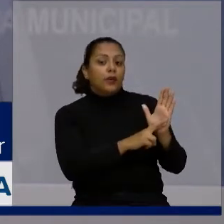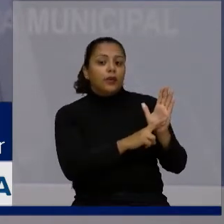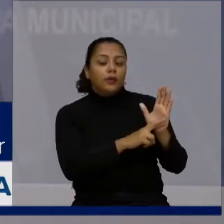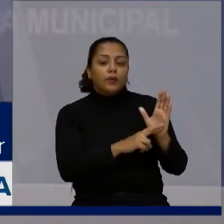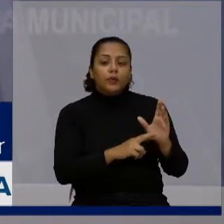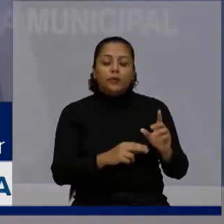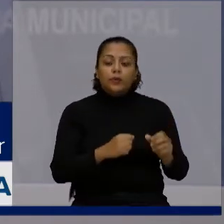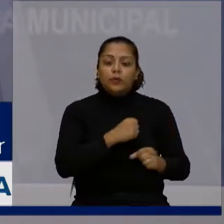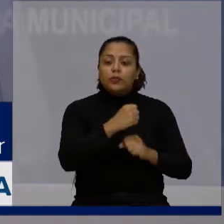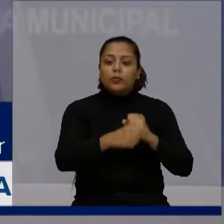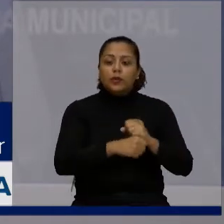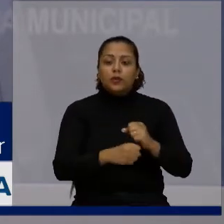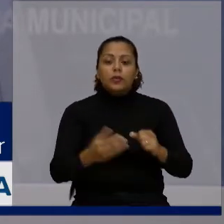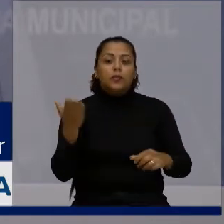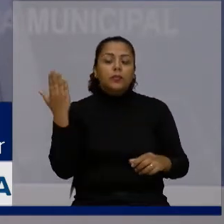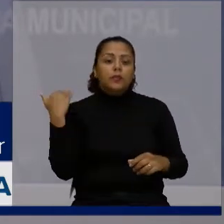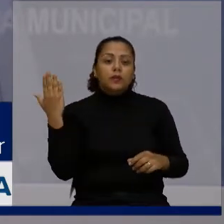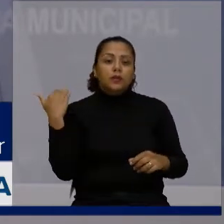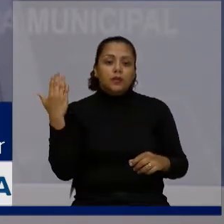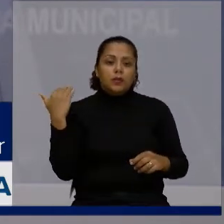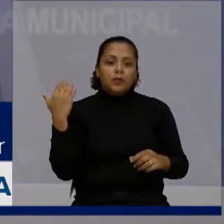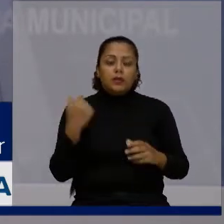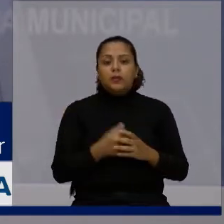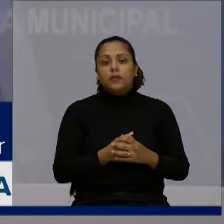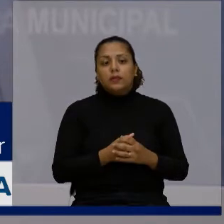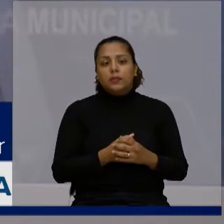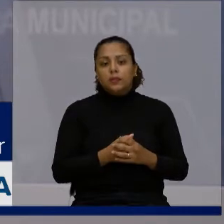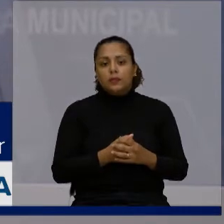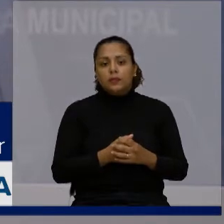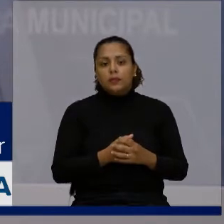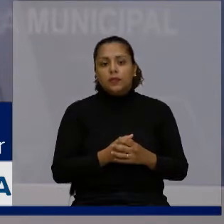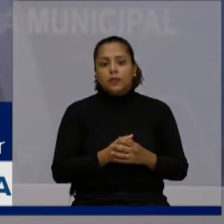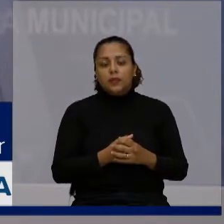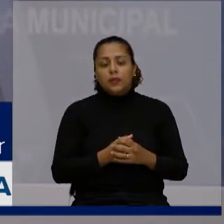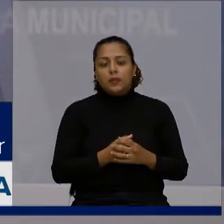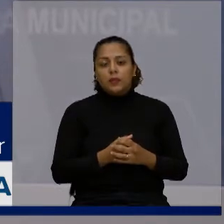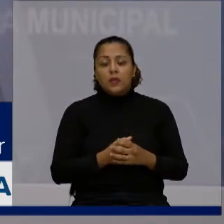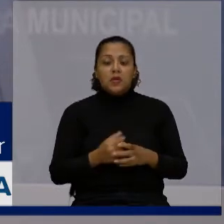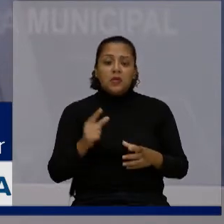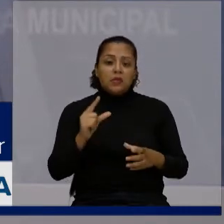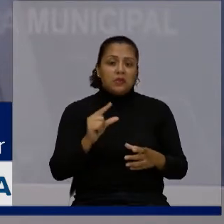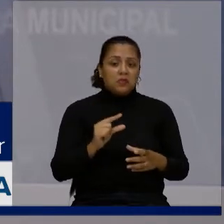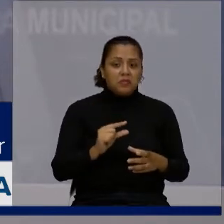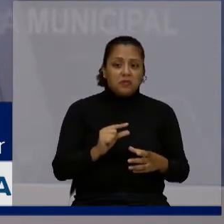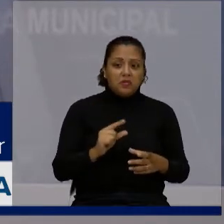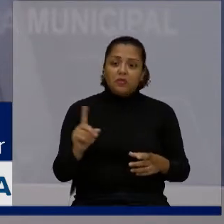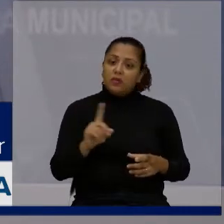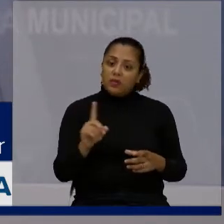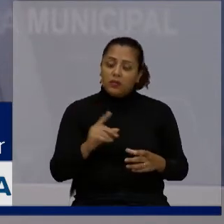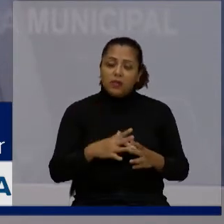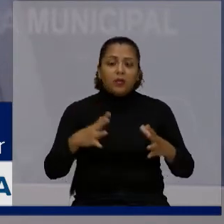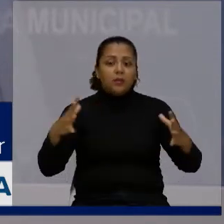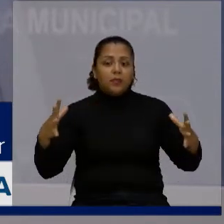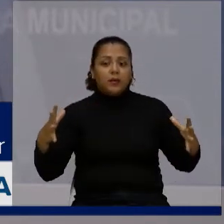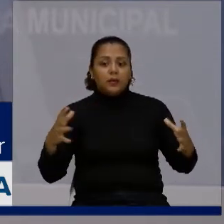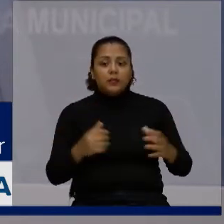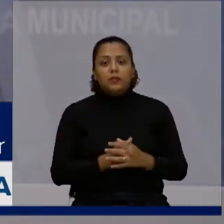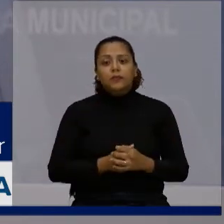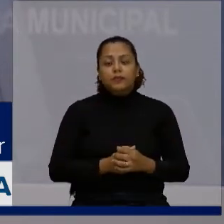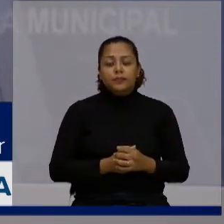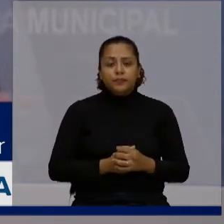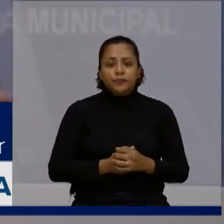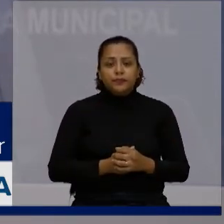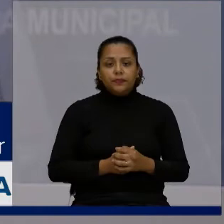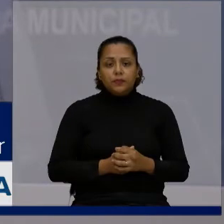Parece-me, deu a entender, que ao invés de diminuir, vereadora Juliana, as perdas, parece que aumentou. Portanto, do jeito que nós estamos,